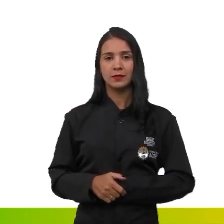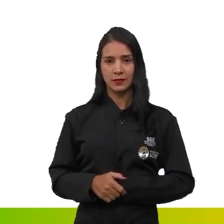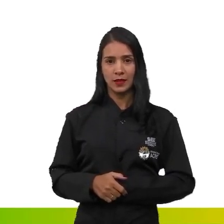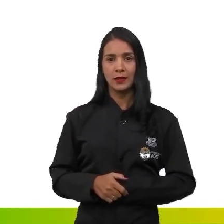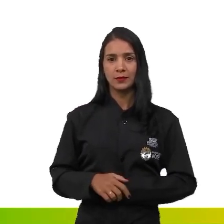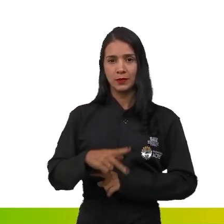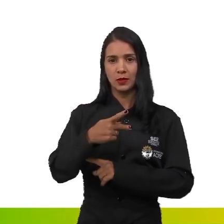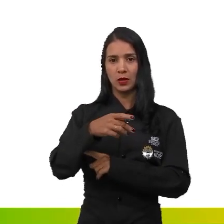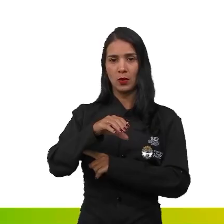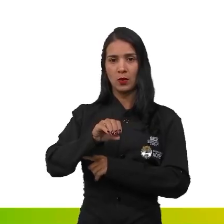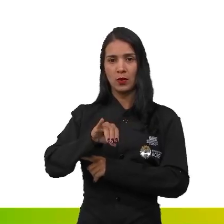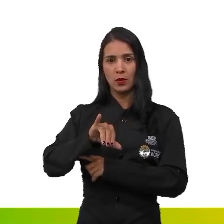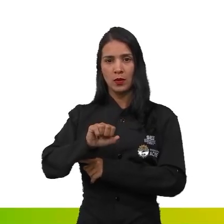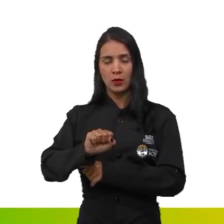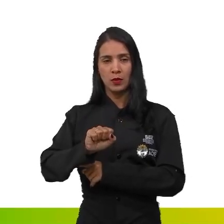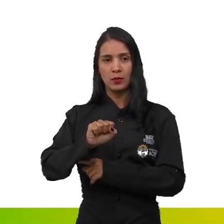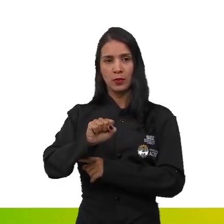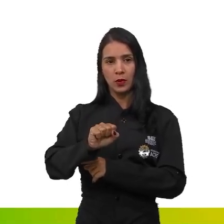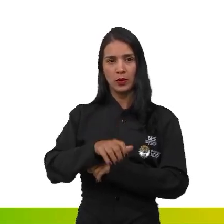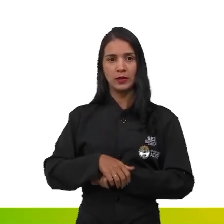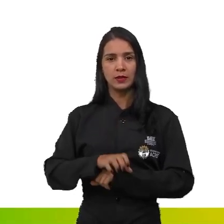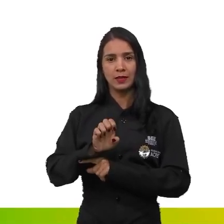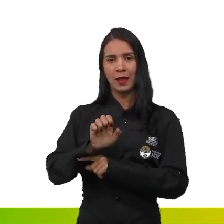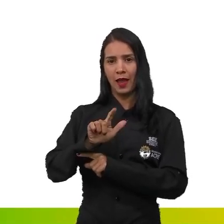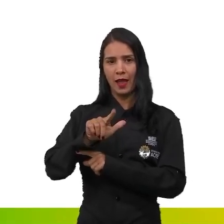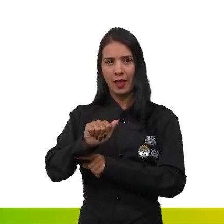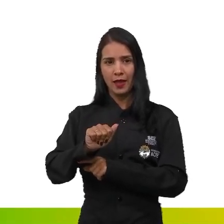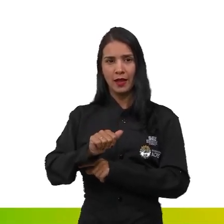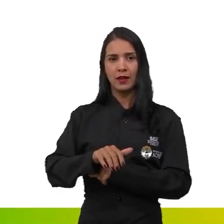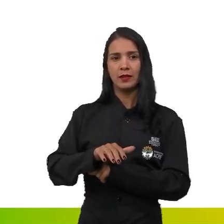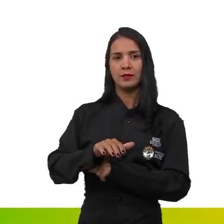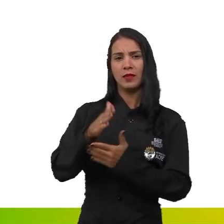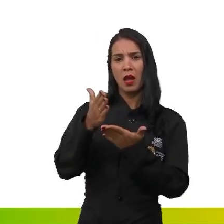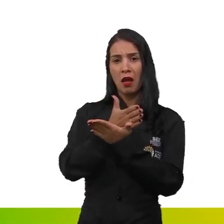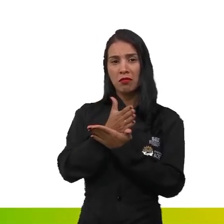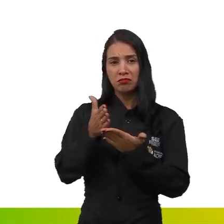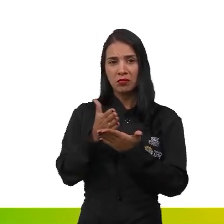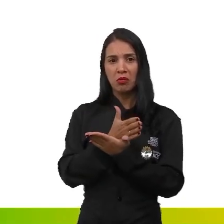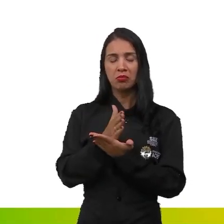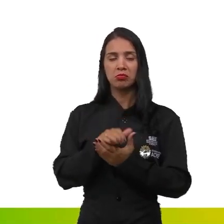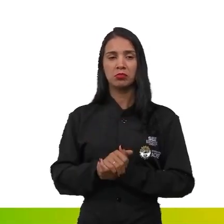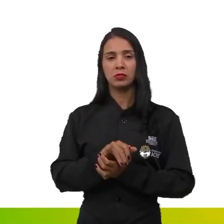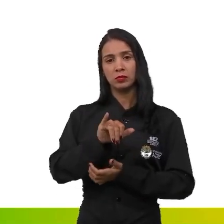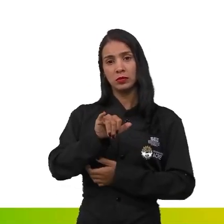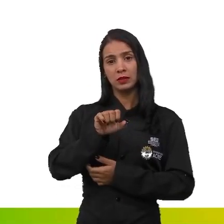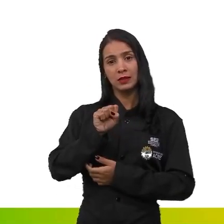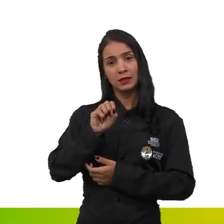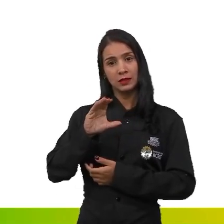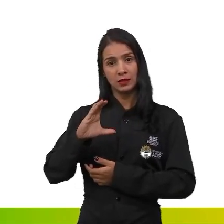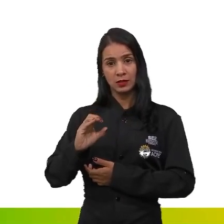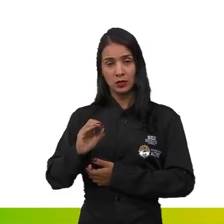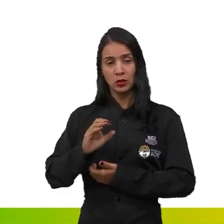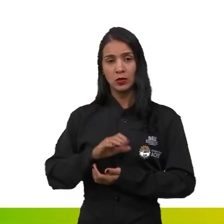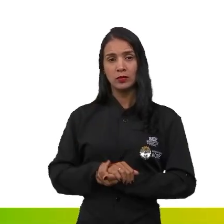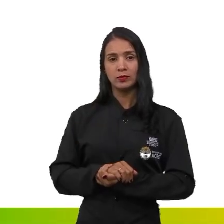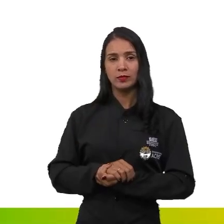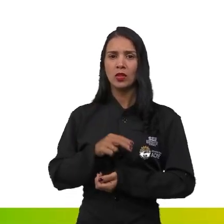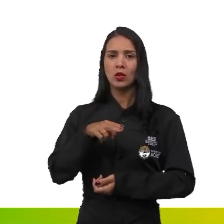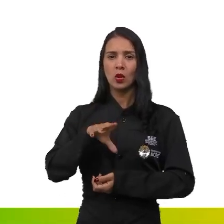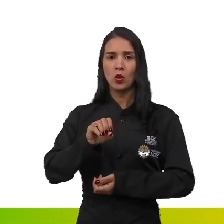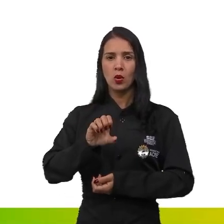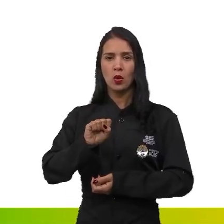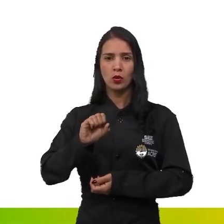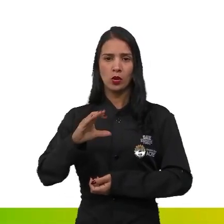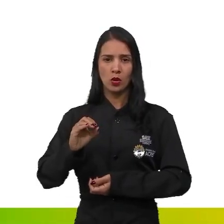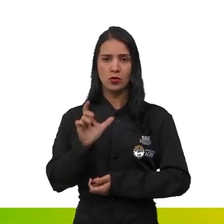pois, ela, ok, alguns não é, aqui o isso é